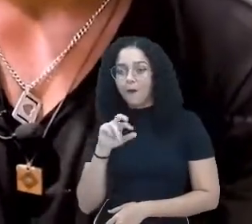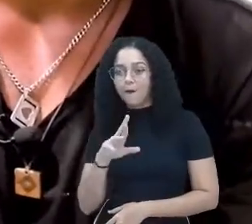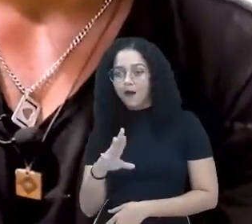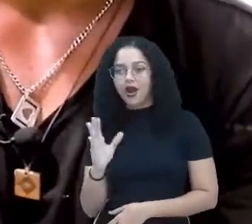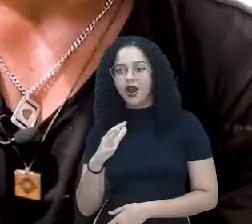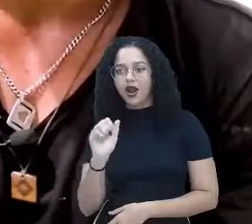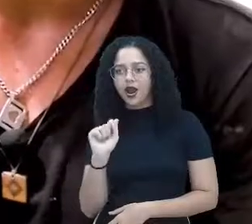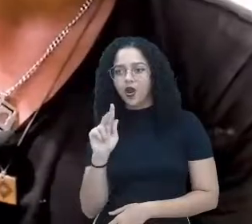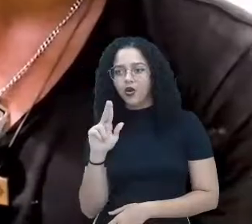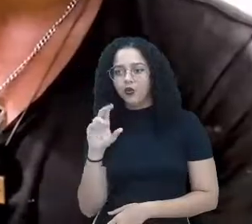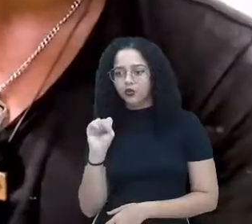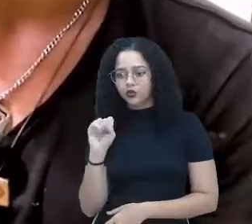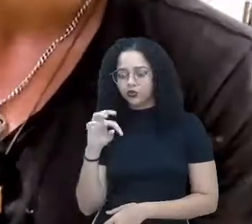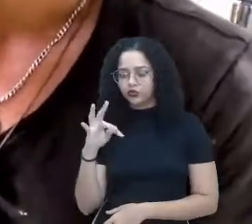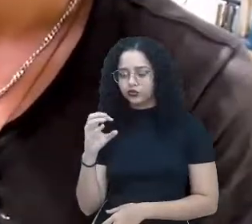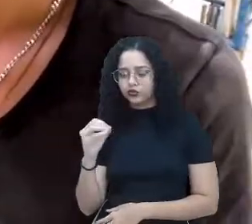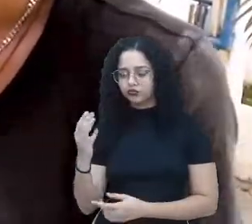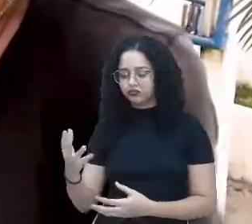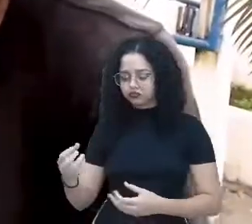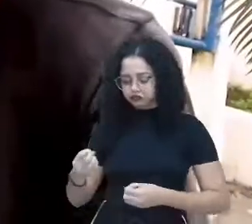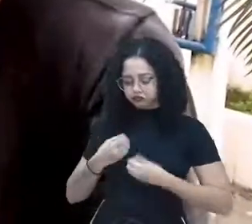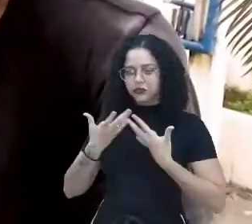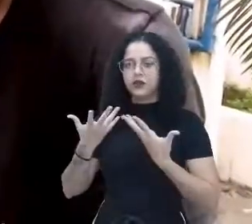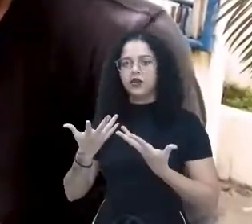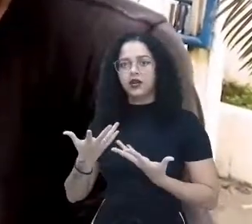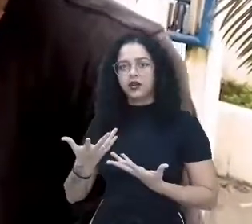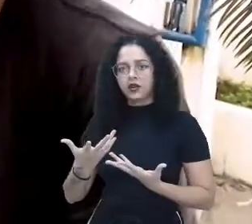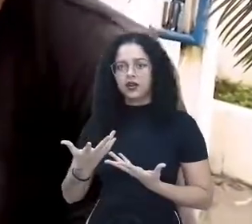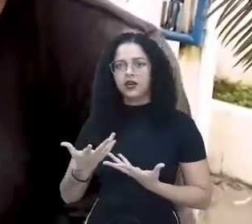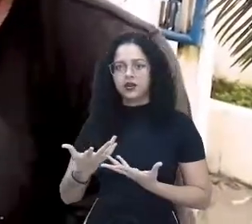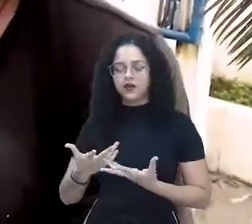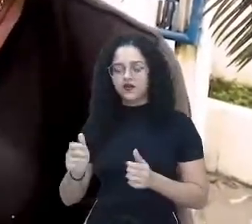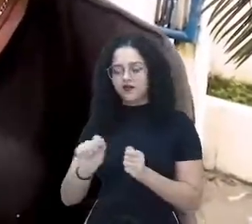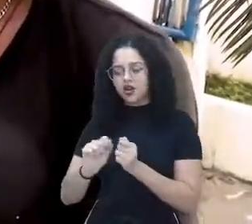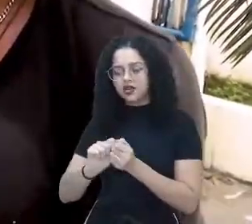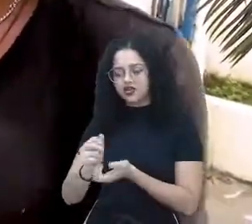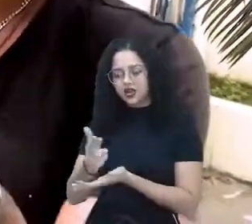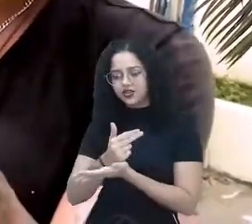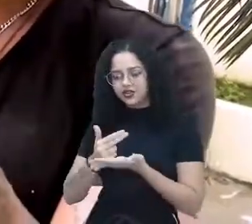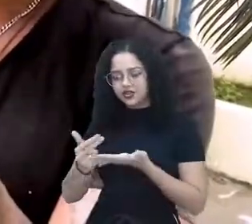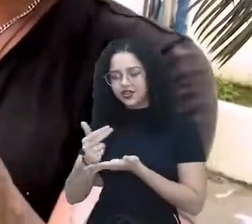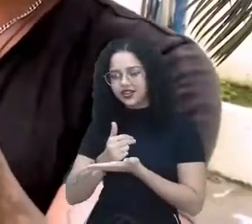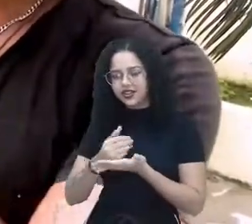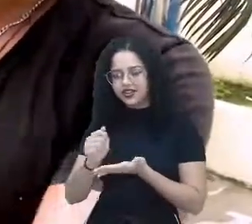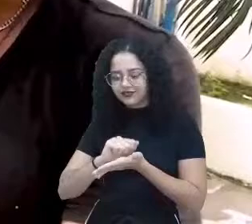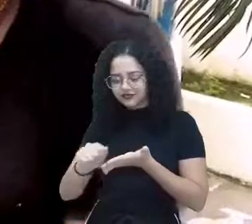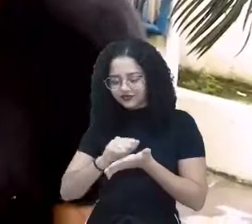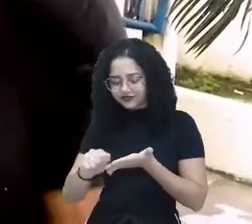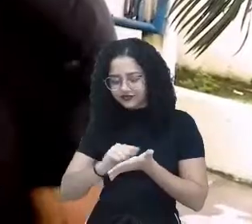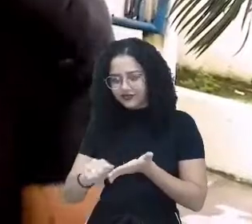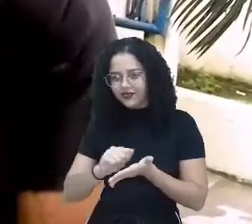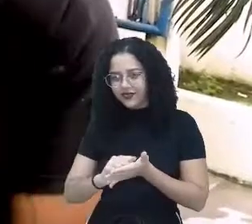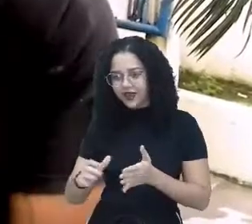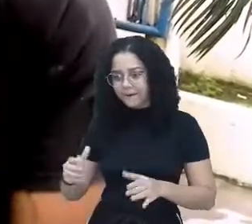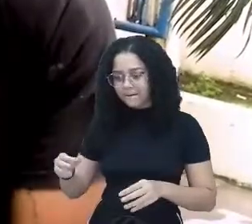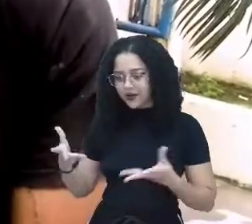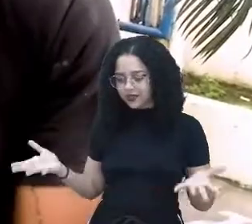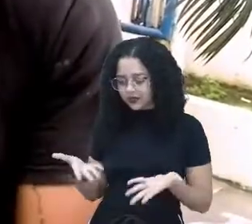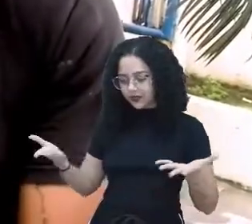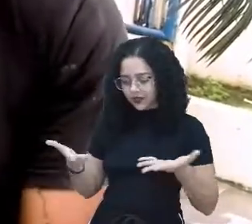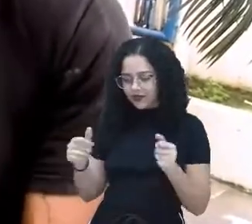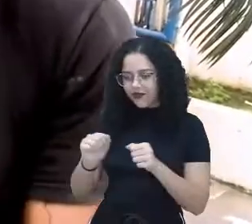que ele despertou em mim o desejo de fazer escritas caligráficas, que me estimulou a fazer o que eu